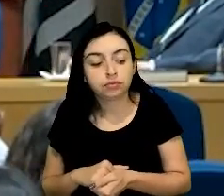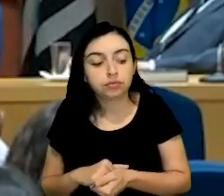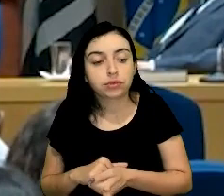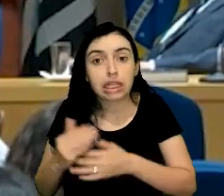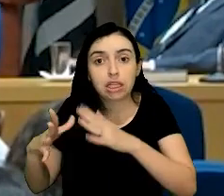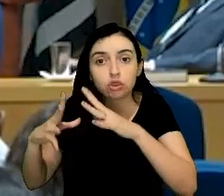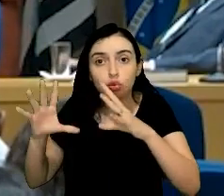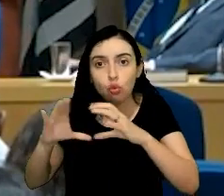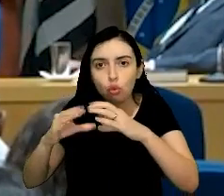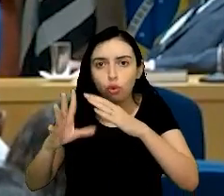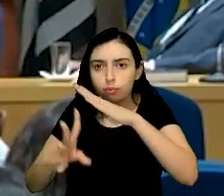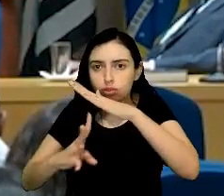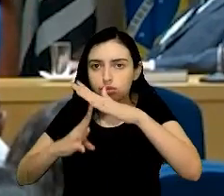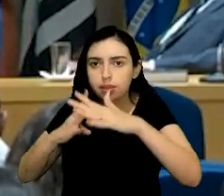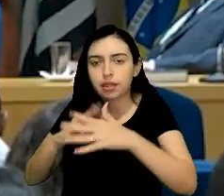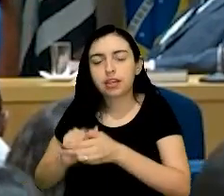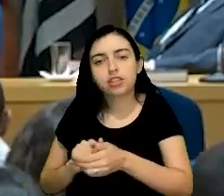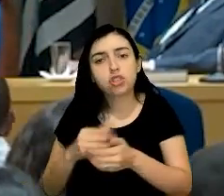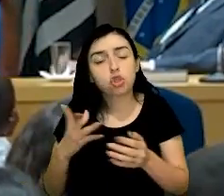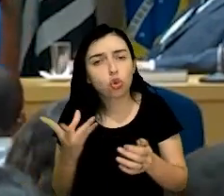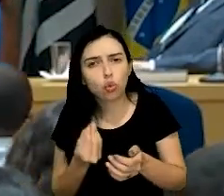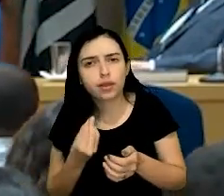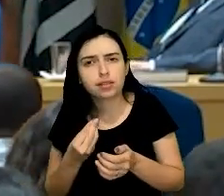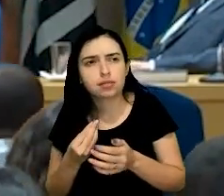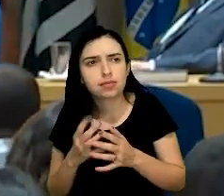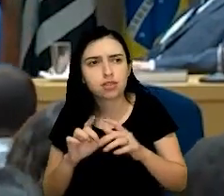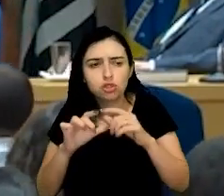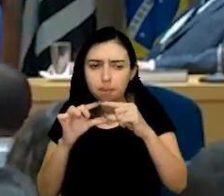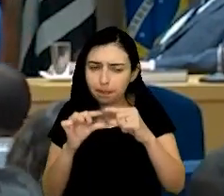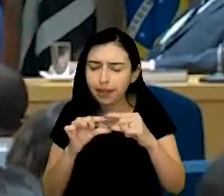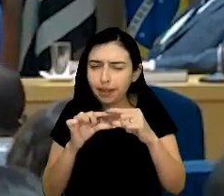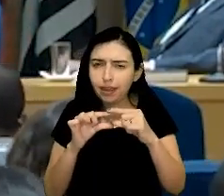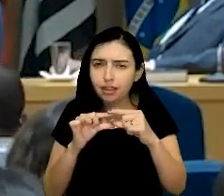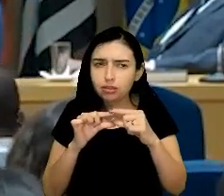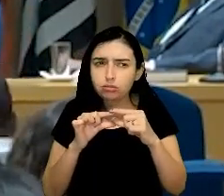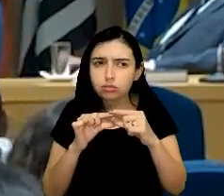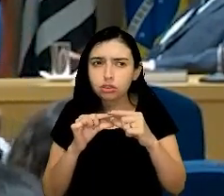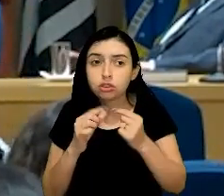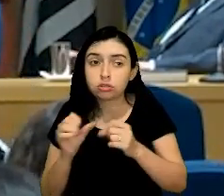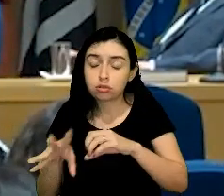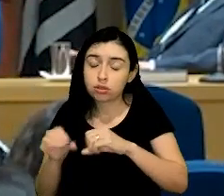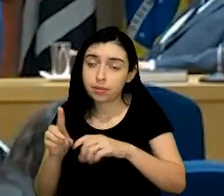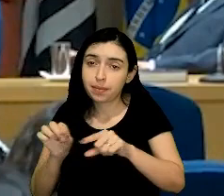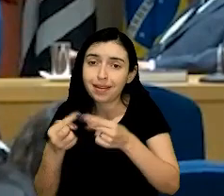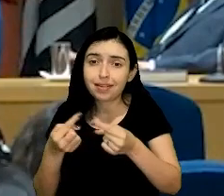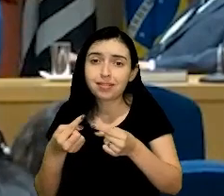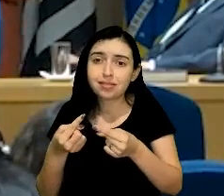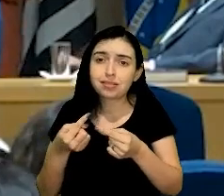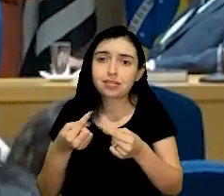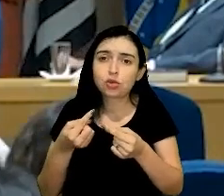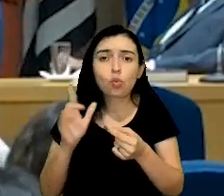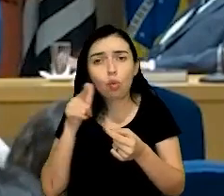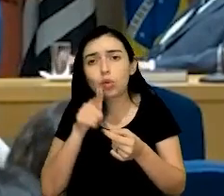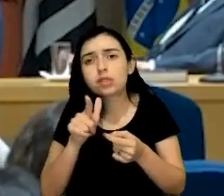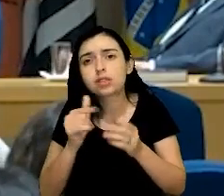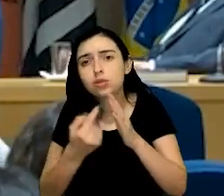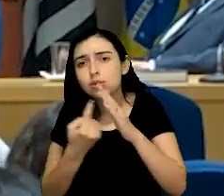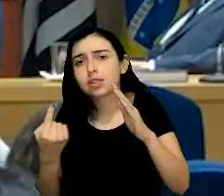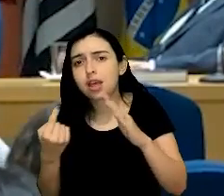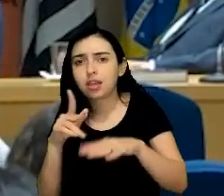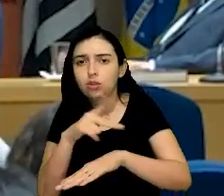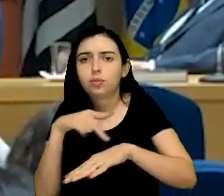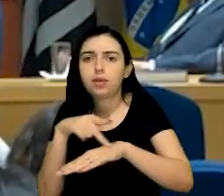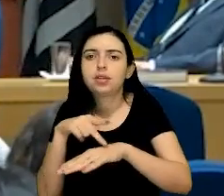ainda, para nós, é um fluxo de menor grau de escolaridade, mas ainda é quem conseguiu sair da Venezuela. Porque quem